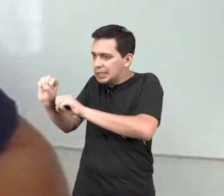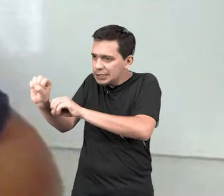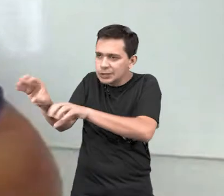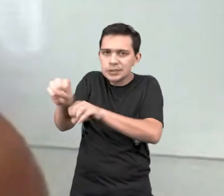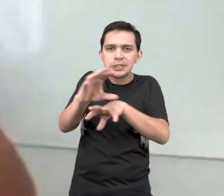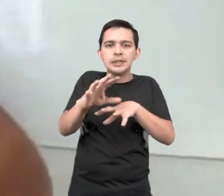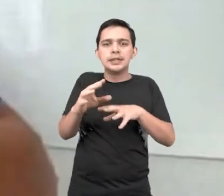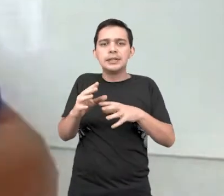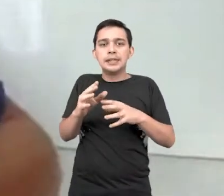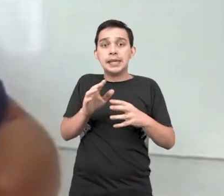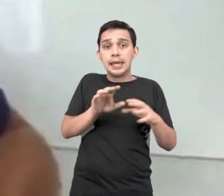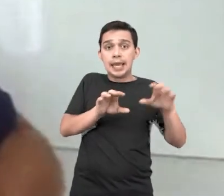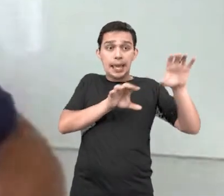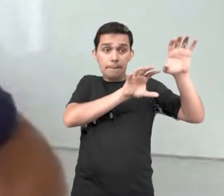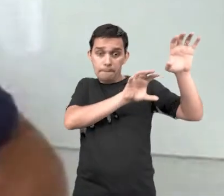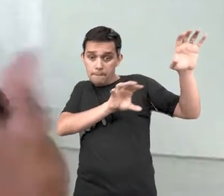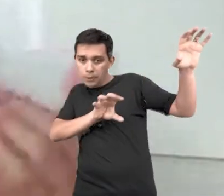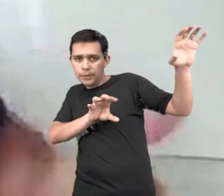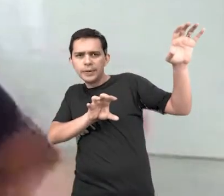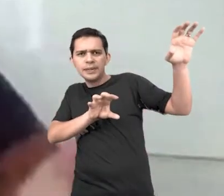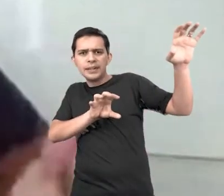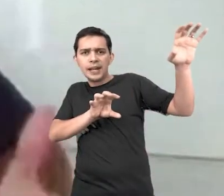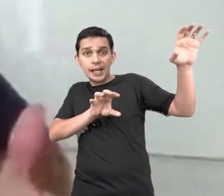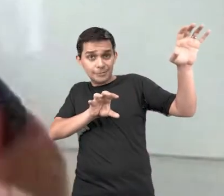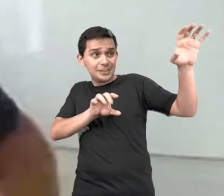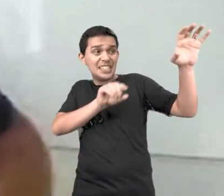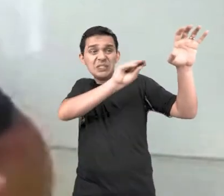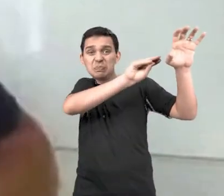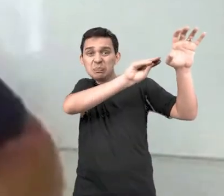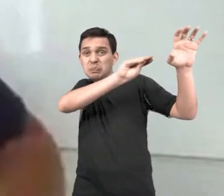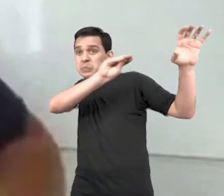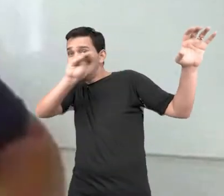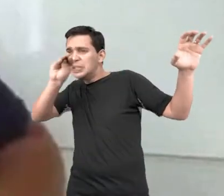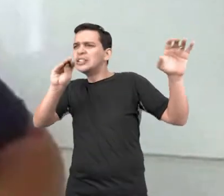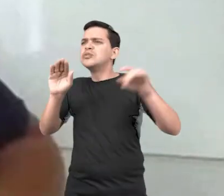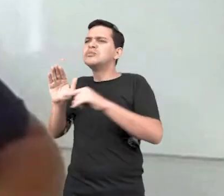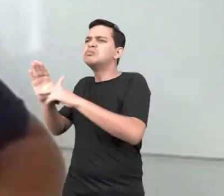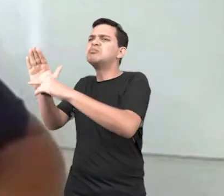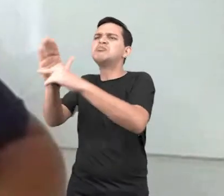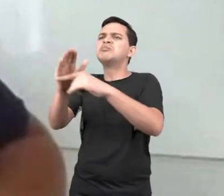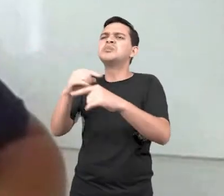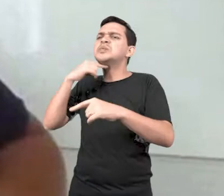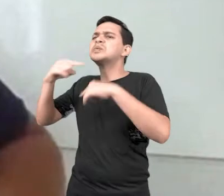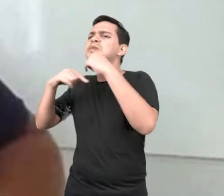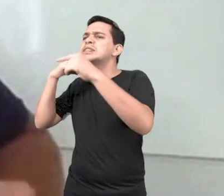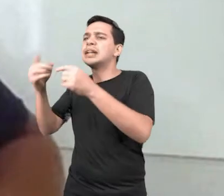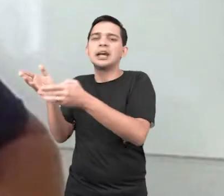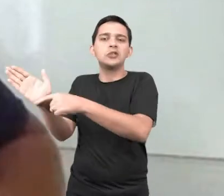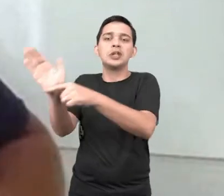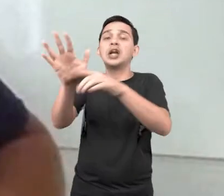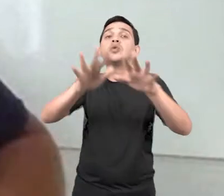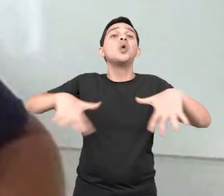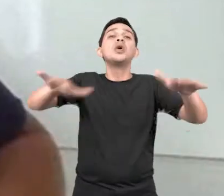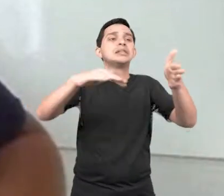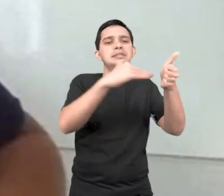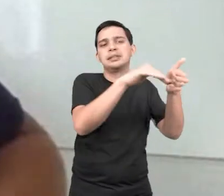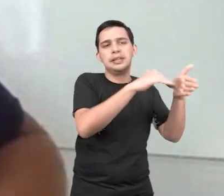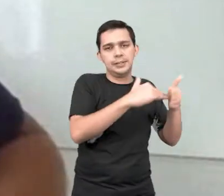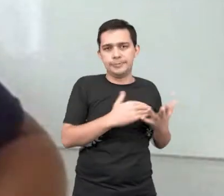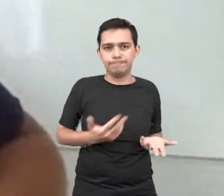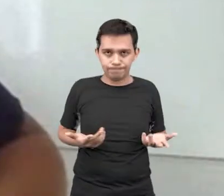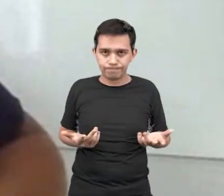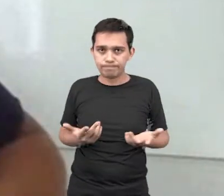Educação, ele, na verdade, torna o recurso, de fato, indisponível para as outras secretarias, para que sejam utilizadas em outras áreas,